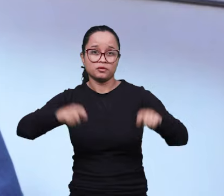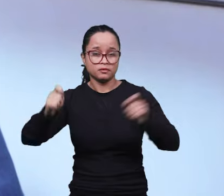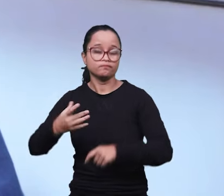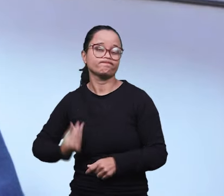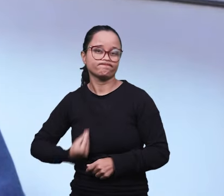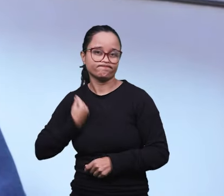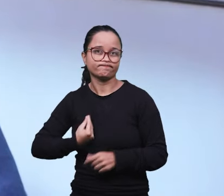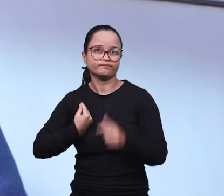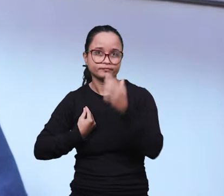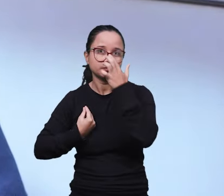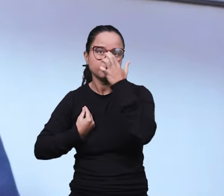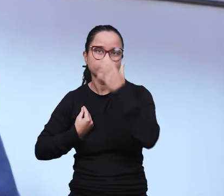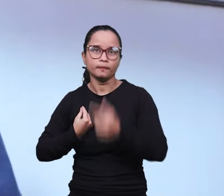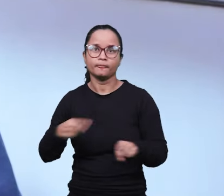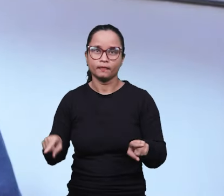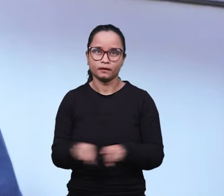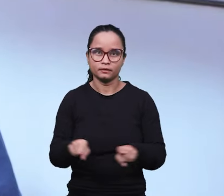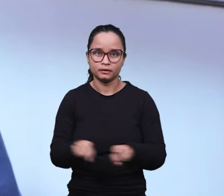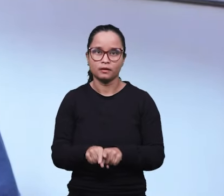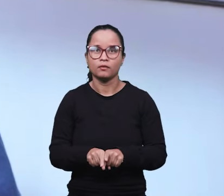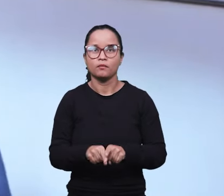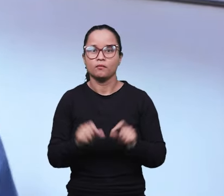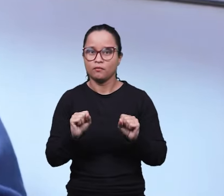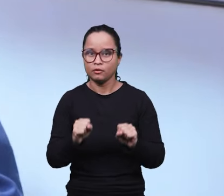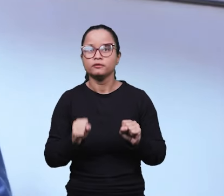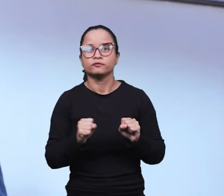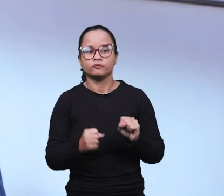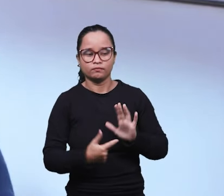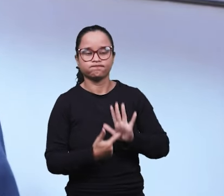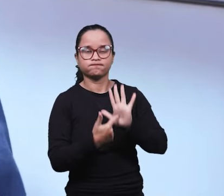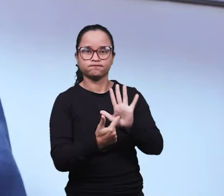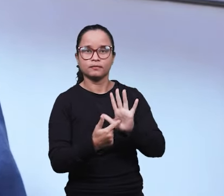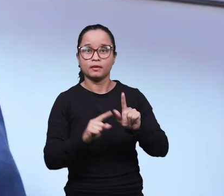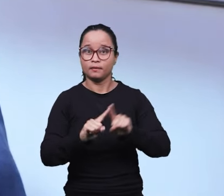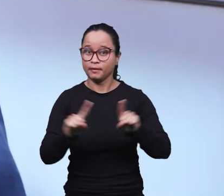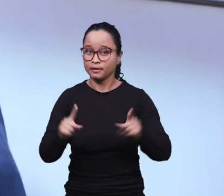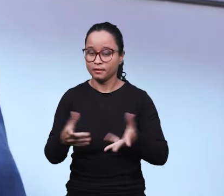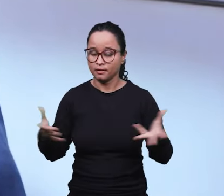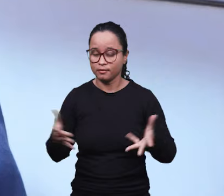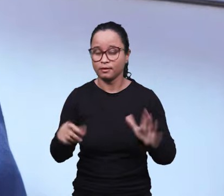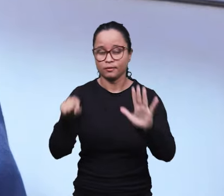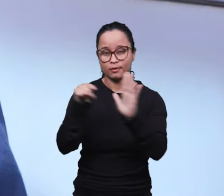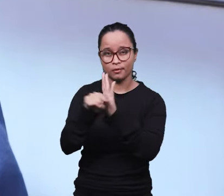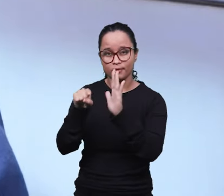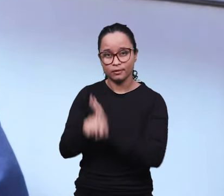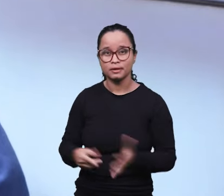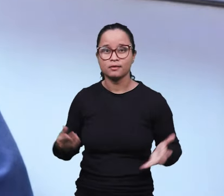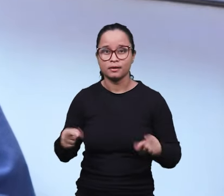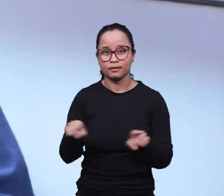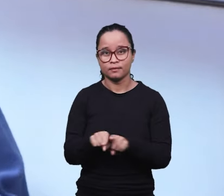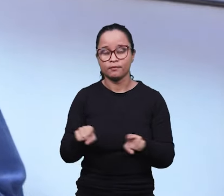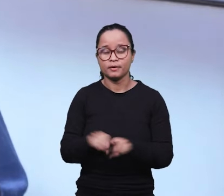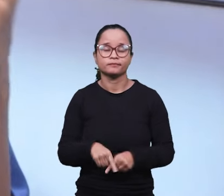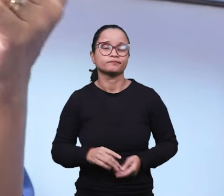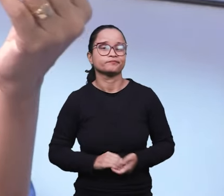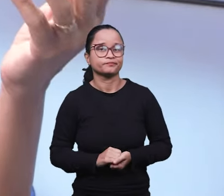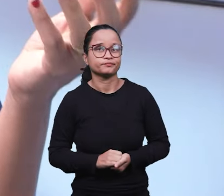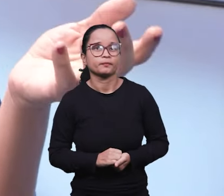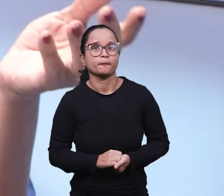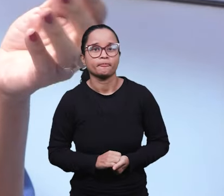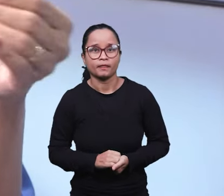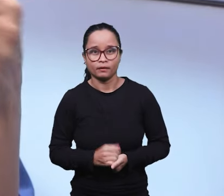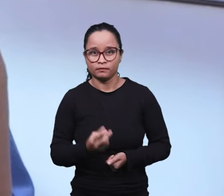vida que o intercâmbio pode proporcionar mas agora eu quero fazer uma pergunta também para Vitória porque uma coisa é a gente